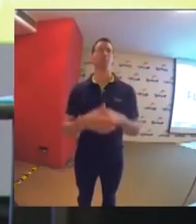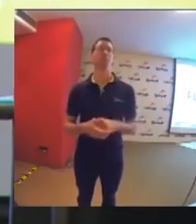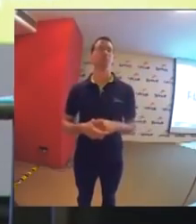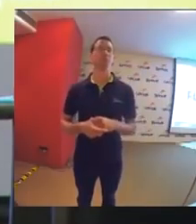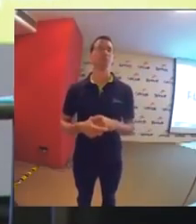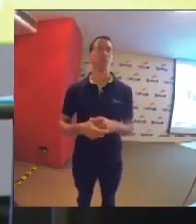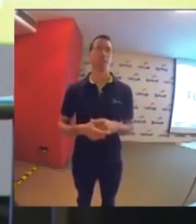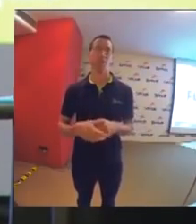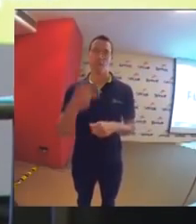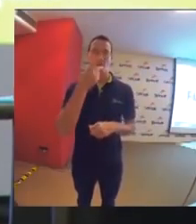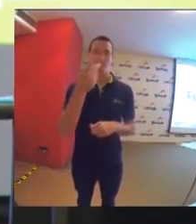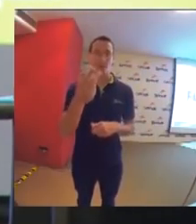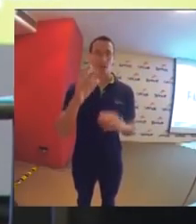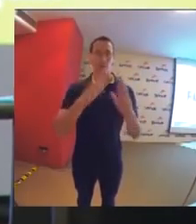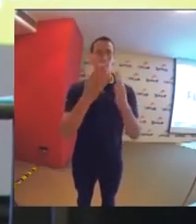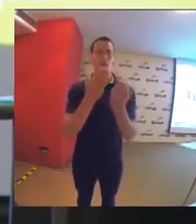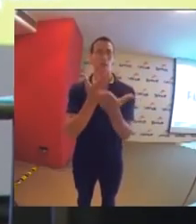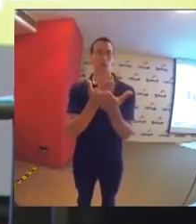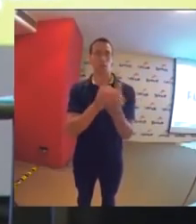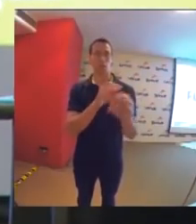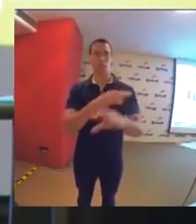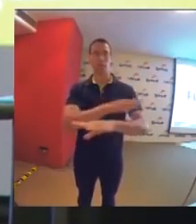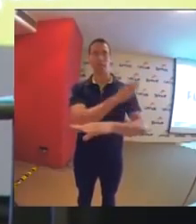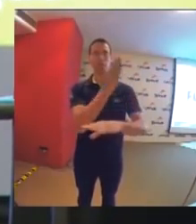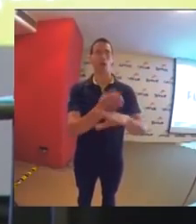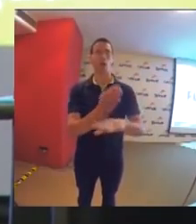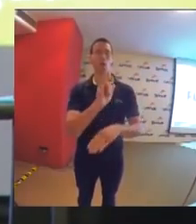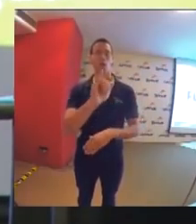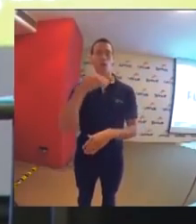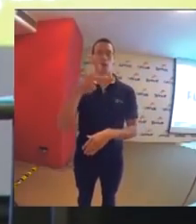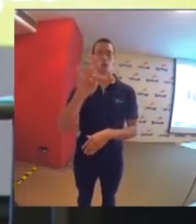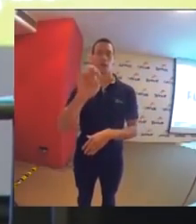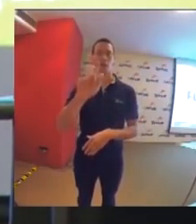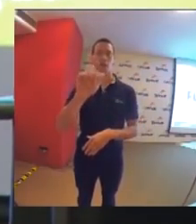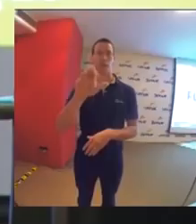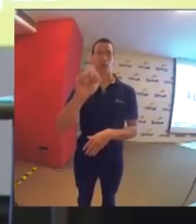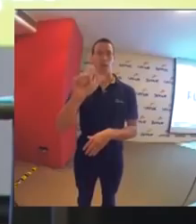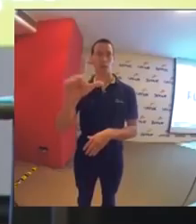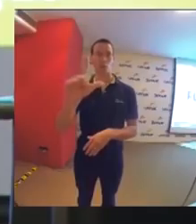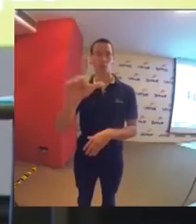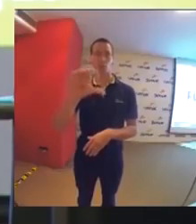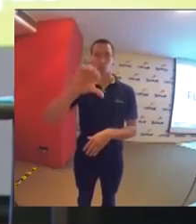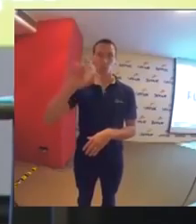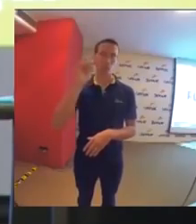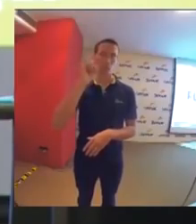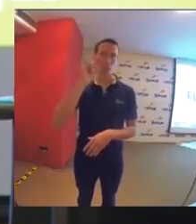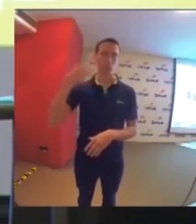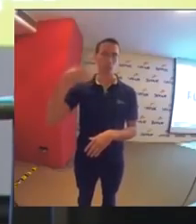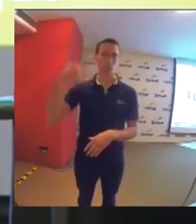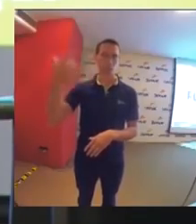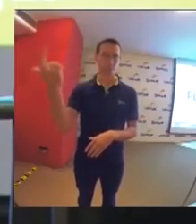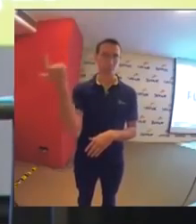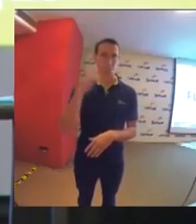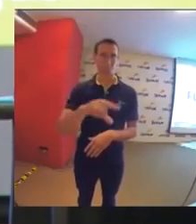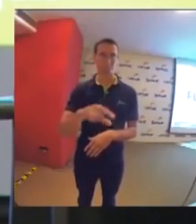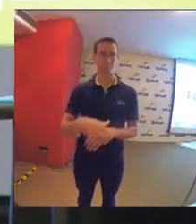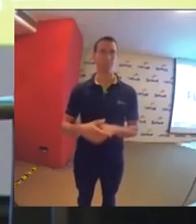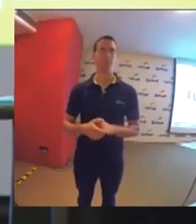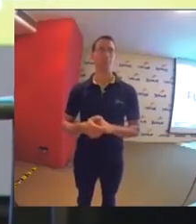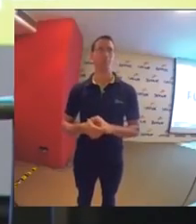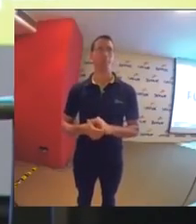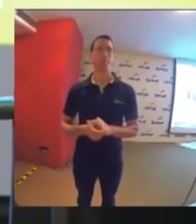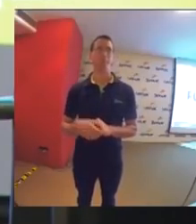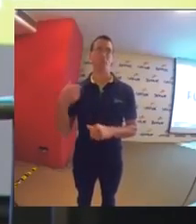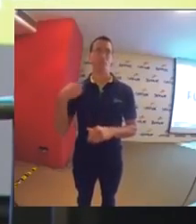integral. Já vão ver. 9 dias depois, eu passava lá por uma sala e